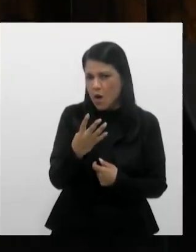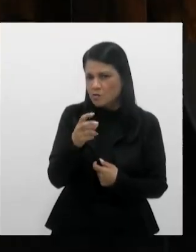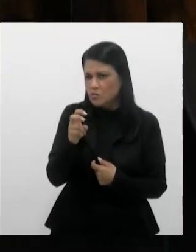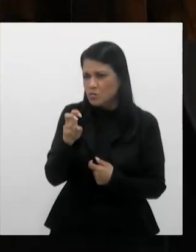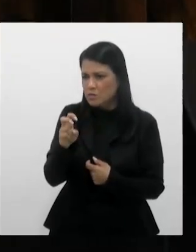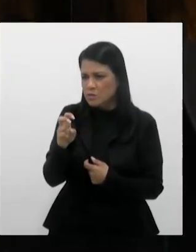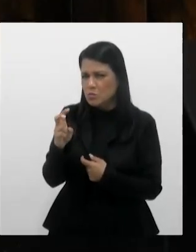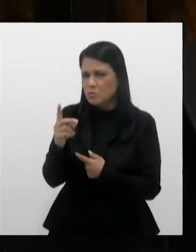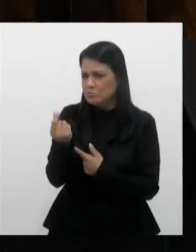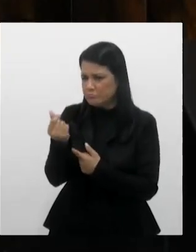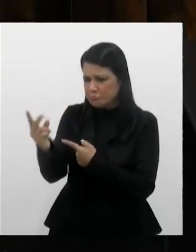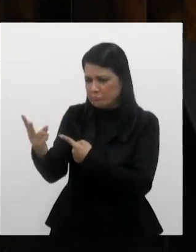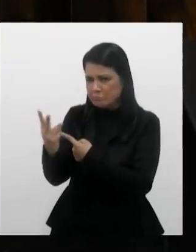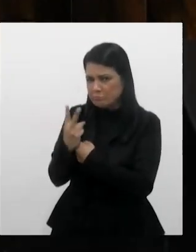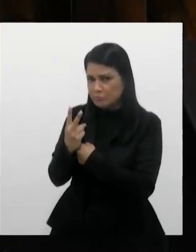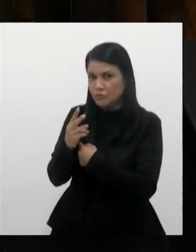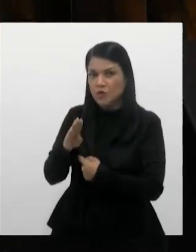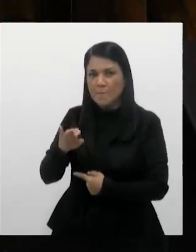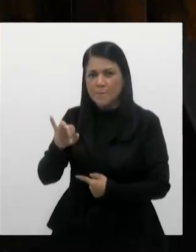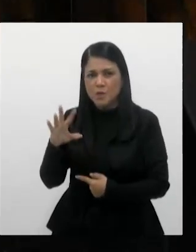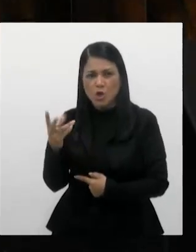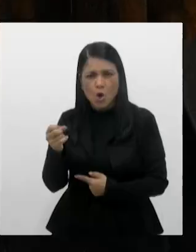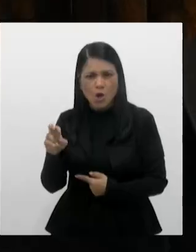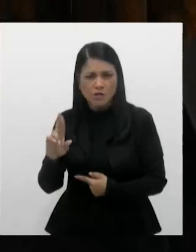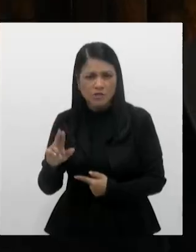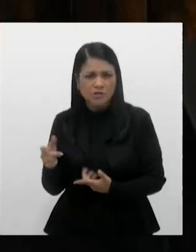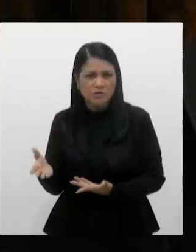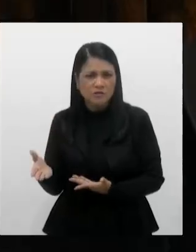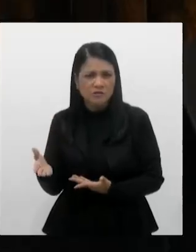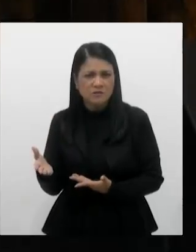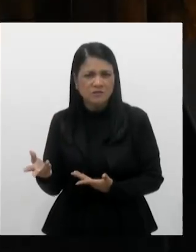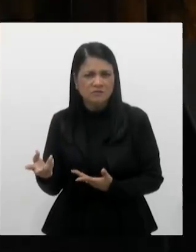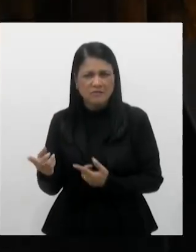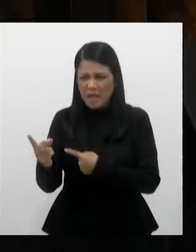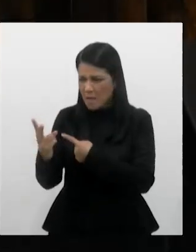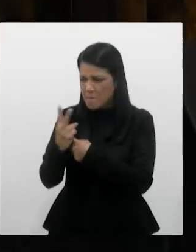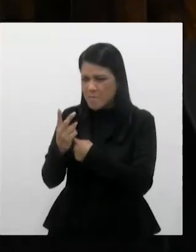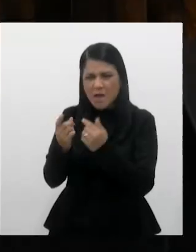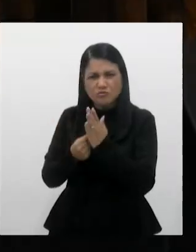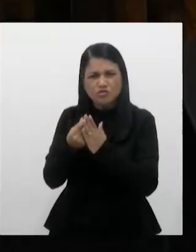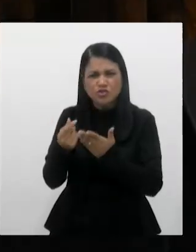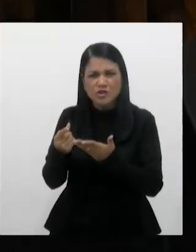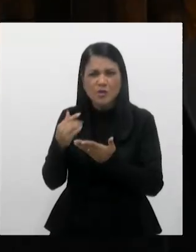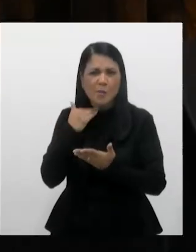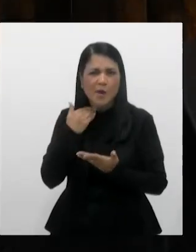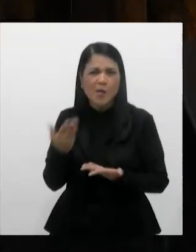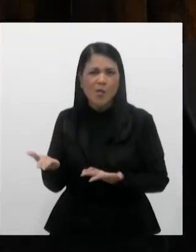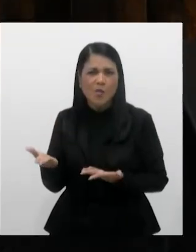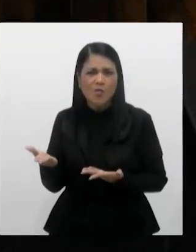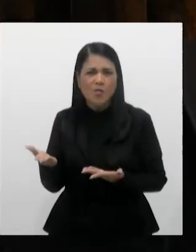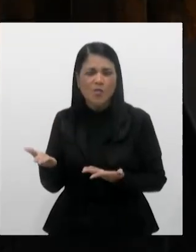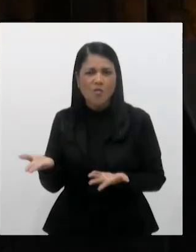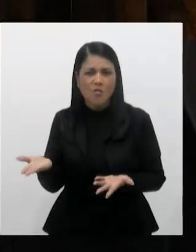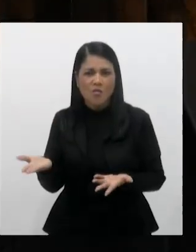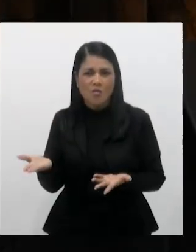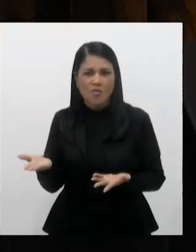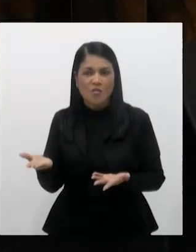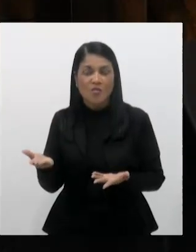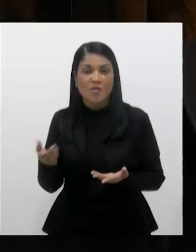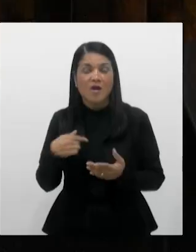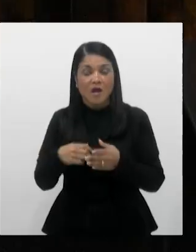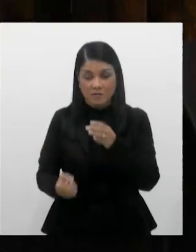pô. De bilhões. Que bom administrador é esse que vive de empréstimo, pô? É o que o senhor Eduardo Paes vem fazendo no Rio de Janeiro. E aí ele cria a Força